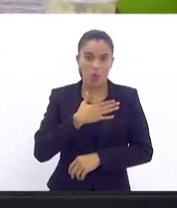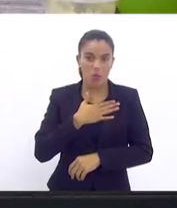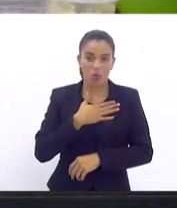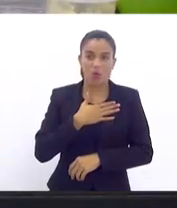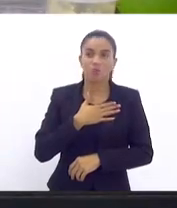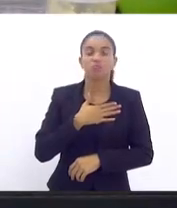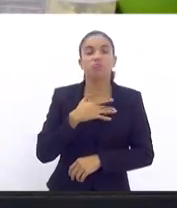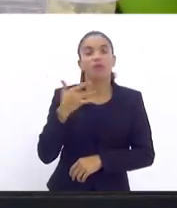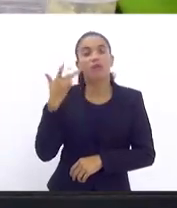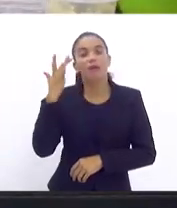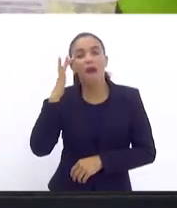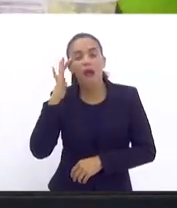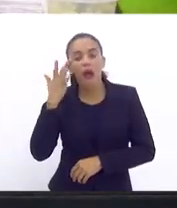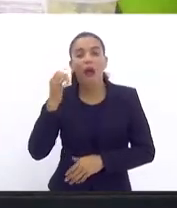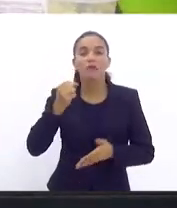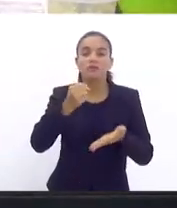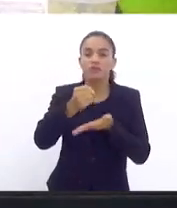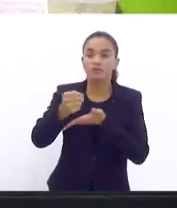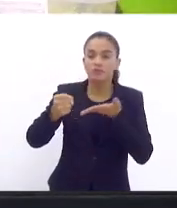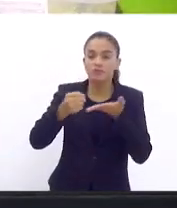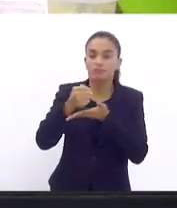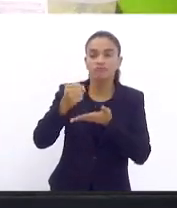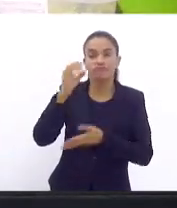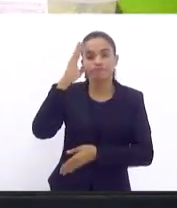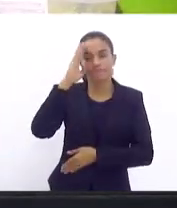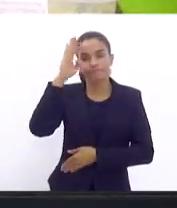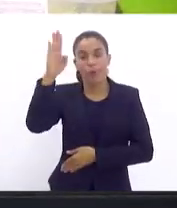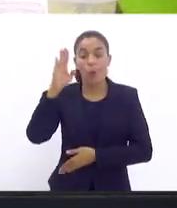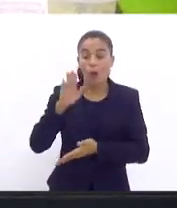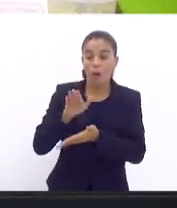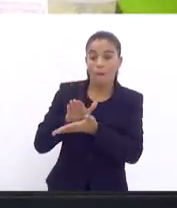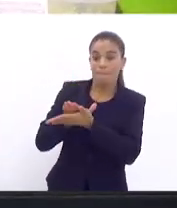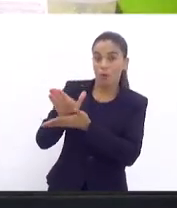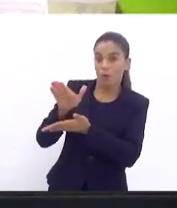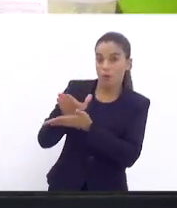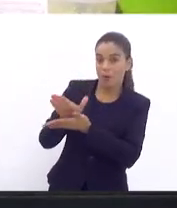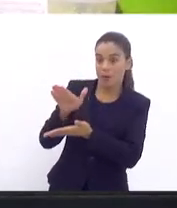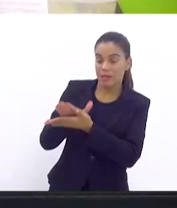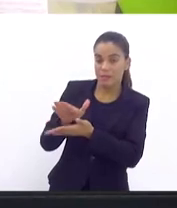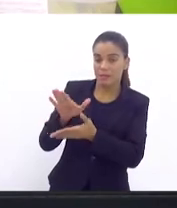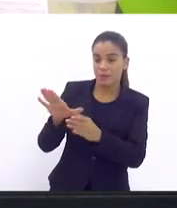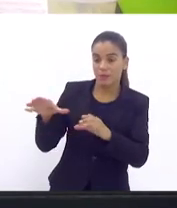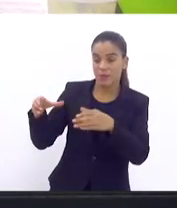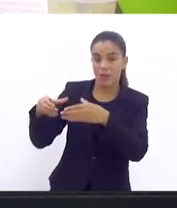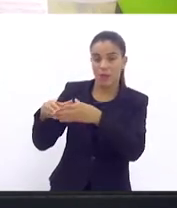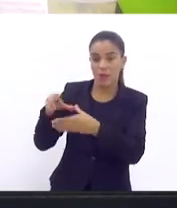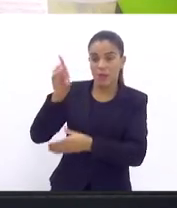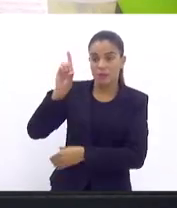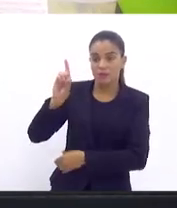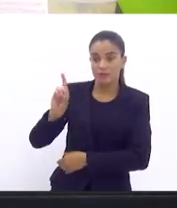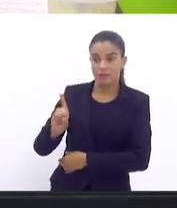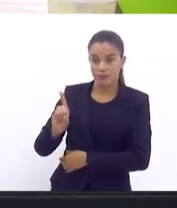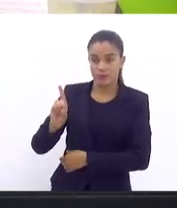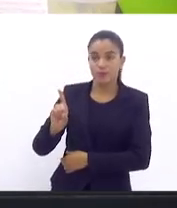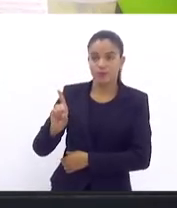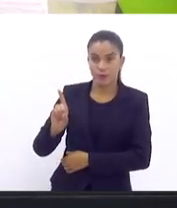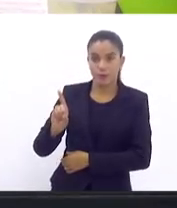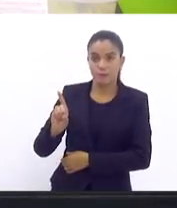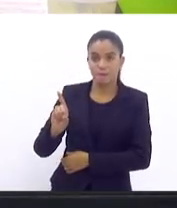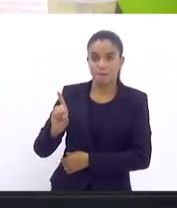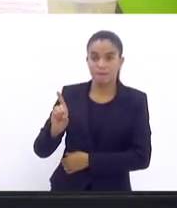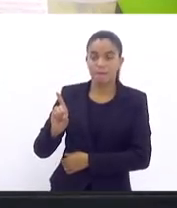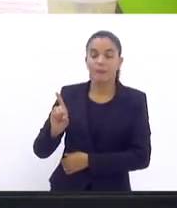que acha fundamental que haja uma publicação da mesa diretora E aí quando você vai